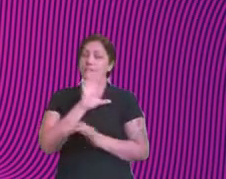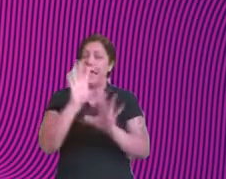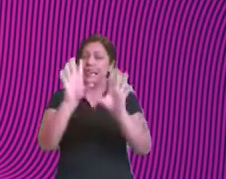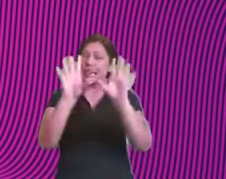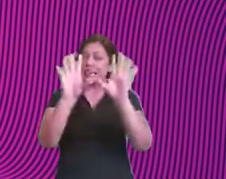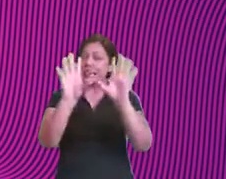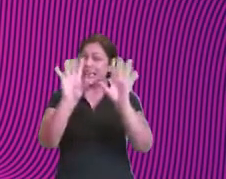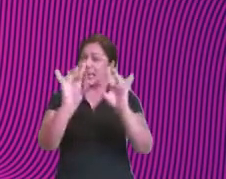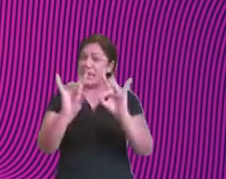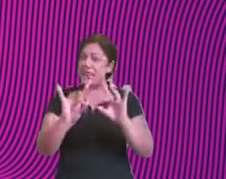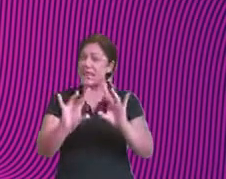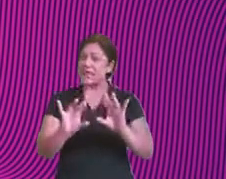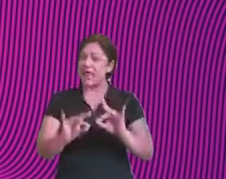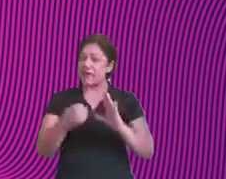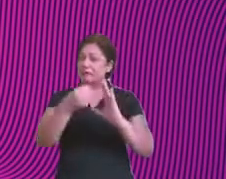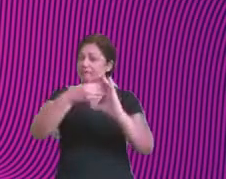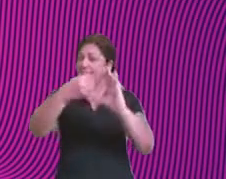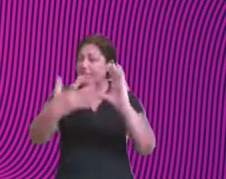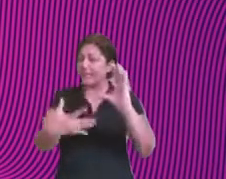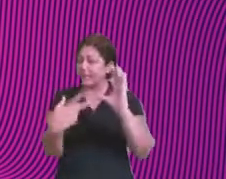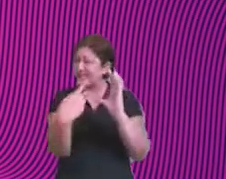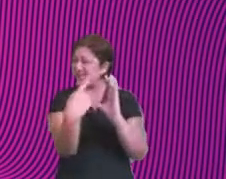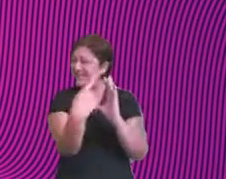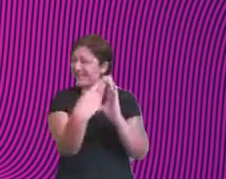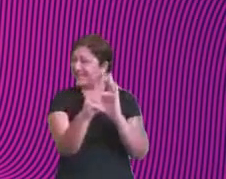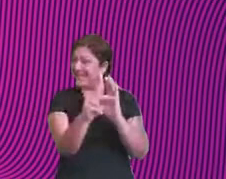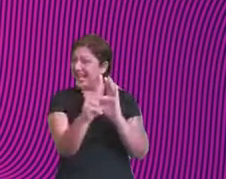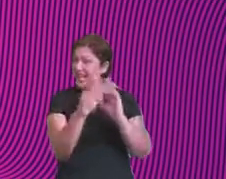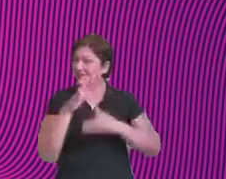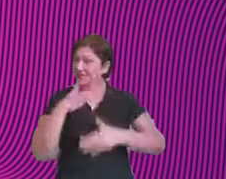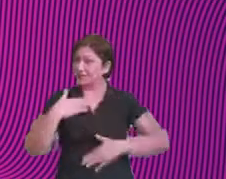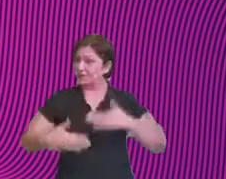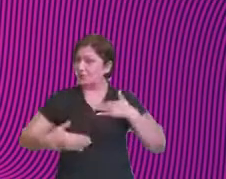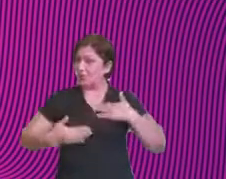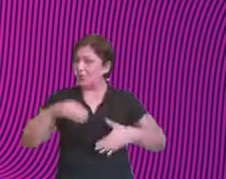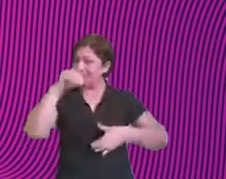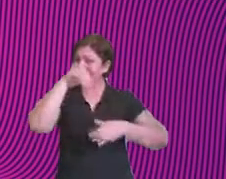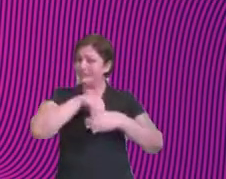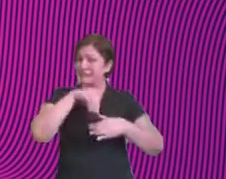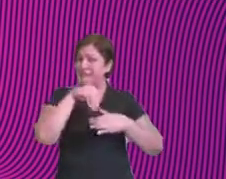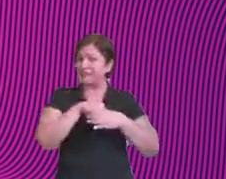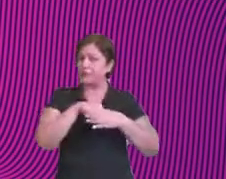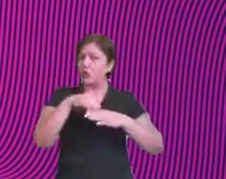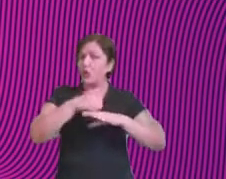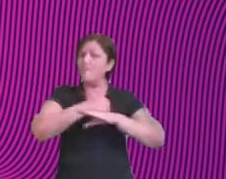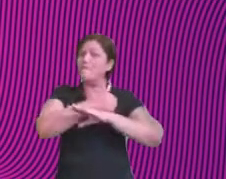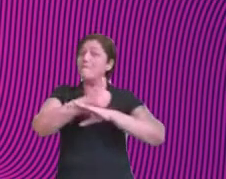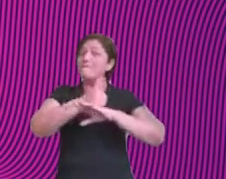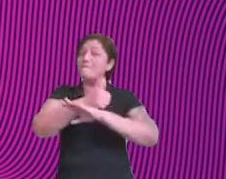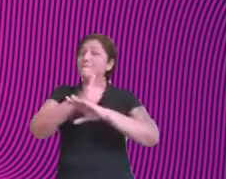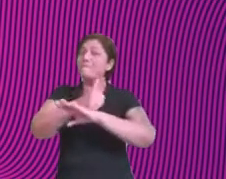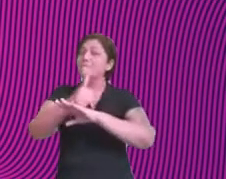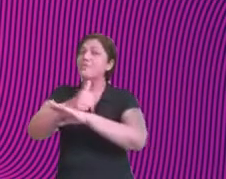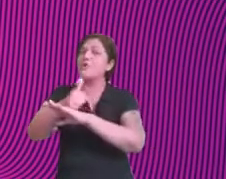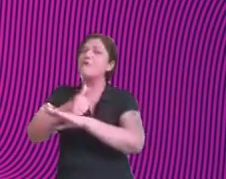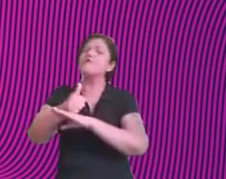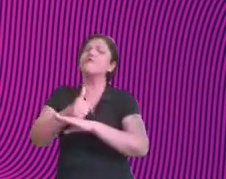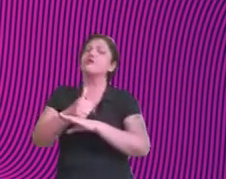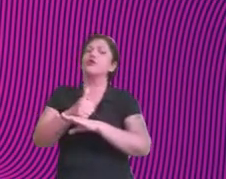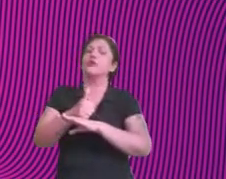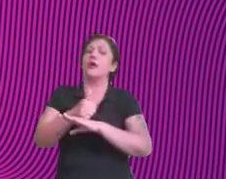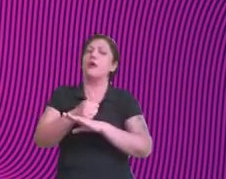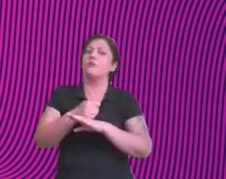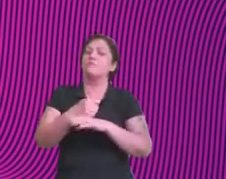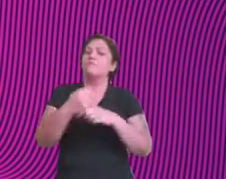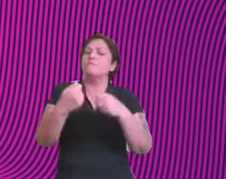feita. Bem feita, que eu digo, não é o profissional, é de qualidade, na tentativa de descobrir outros cânceres. O